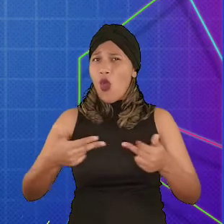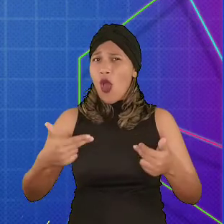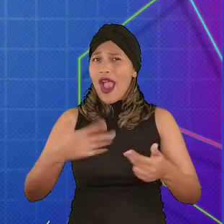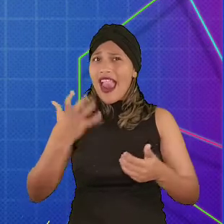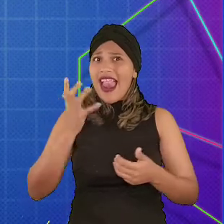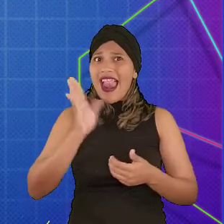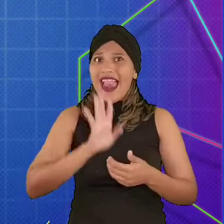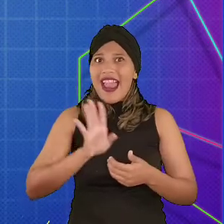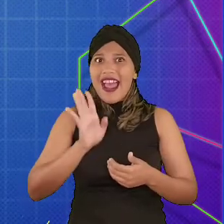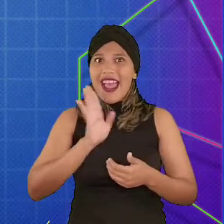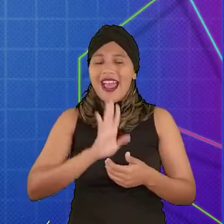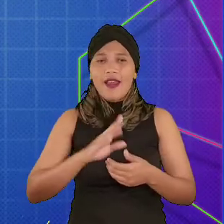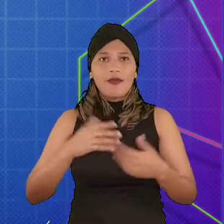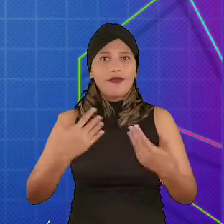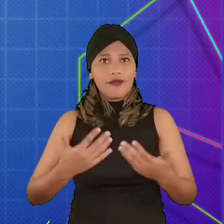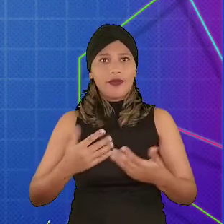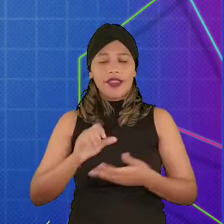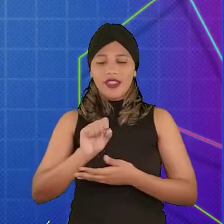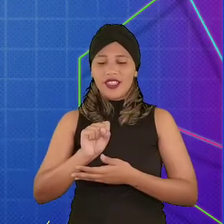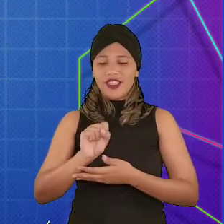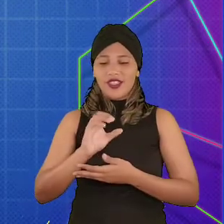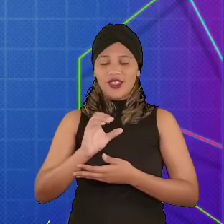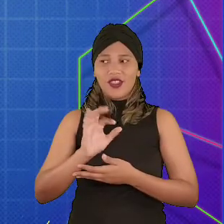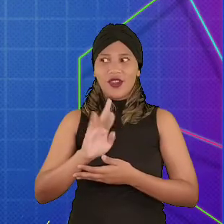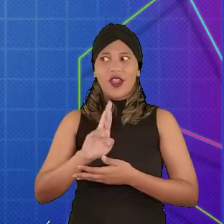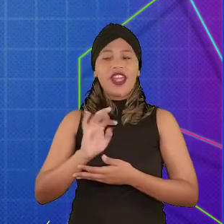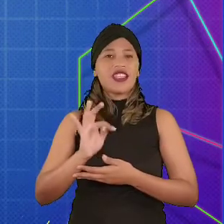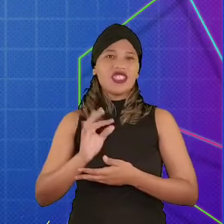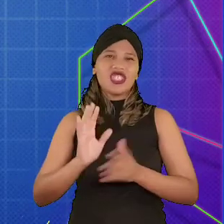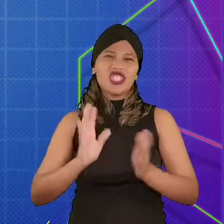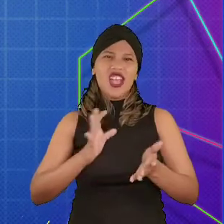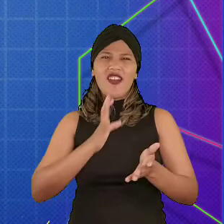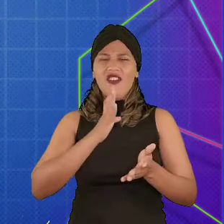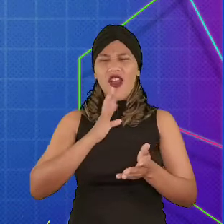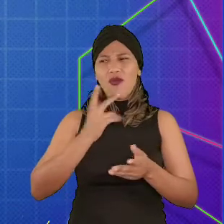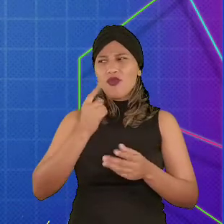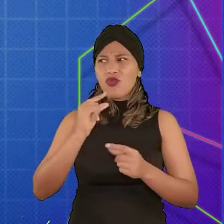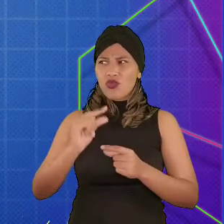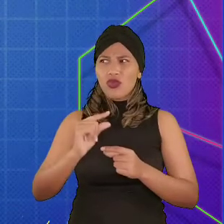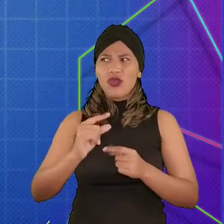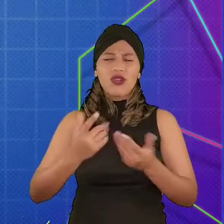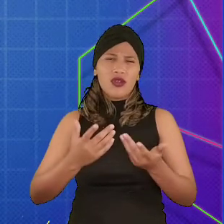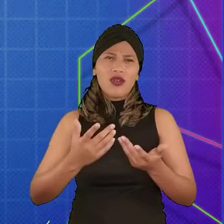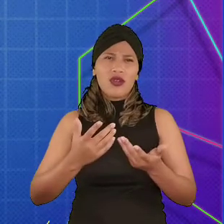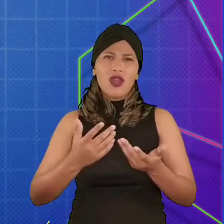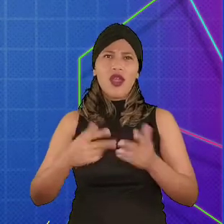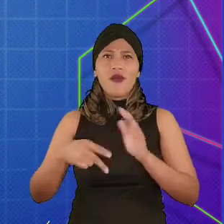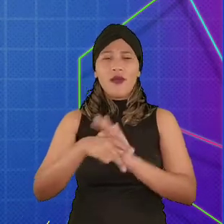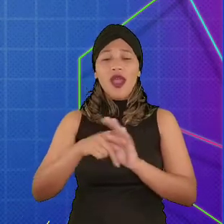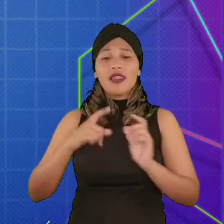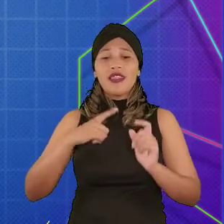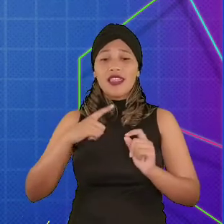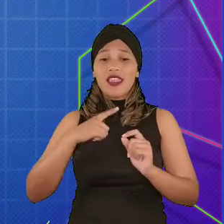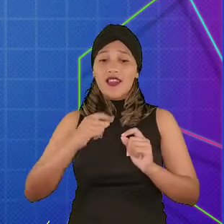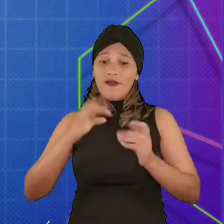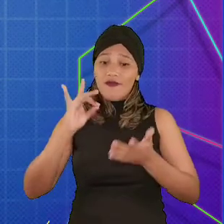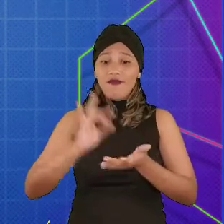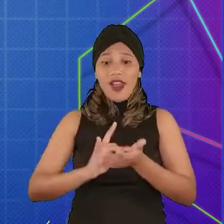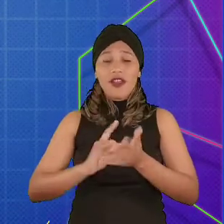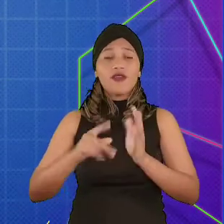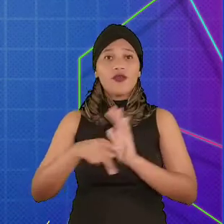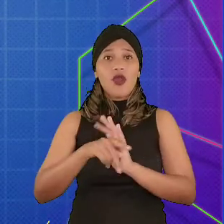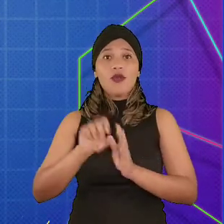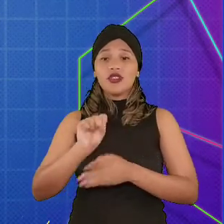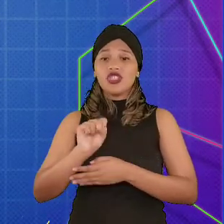muita coisa legal nele e que problema é esse esse é o chiclete que a gente já até chegou a comentar dele na aula passada mas hoje